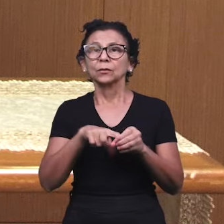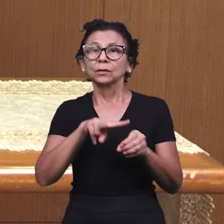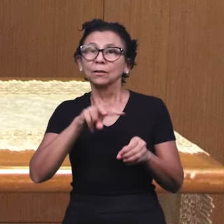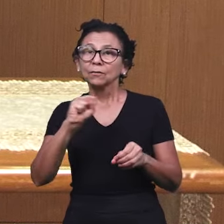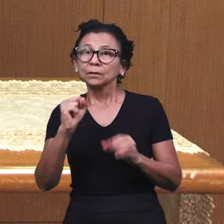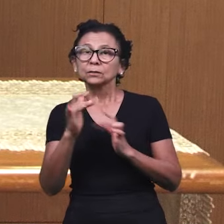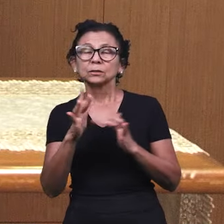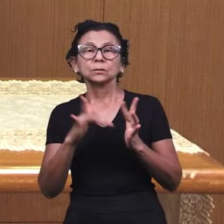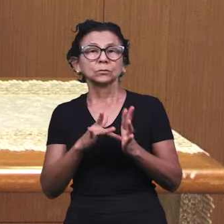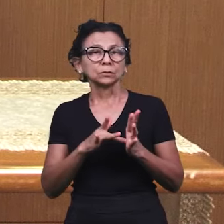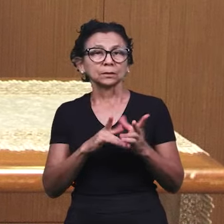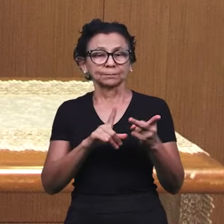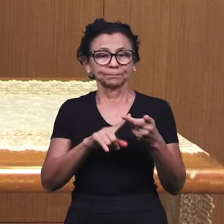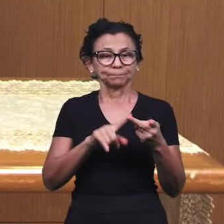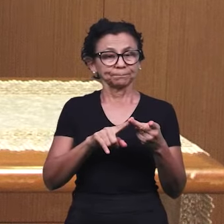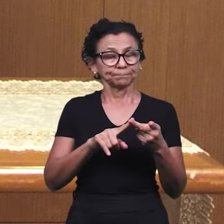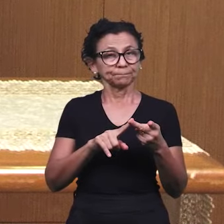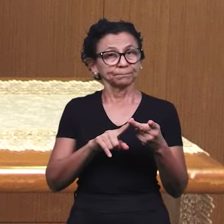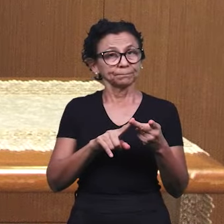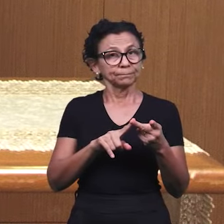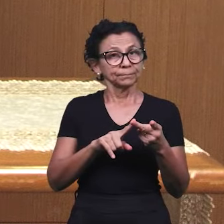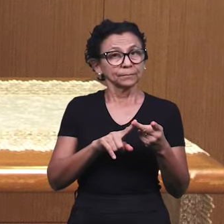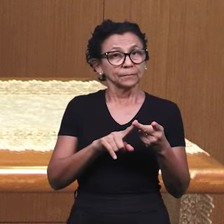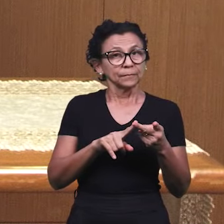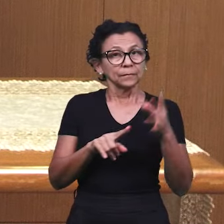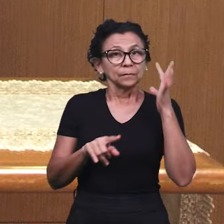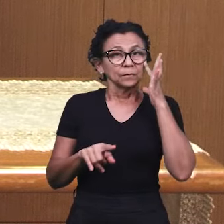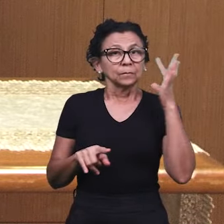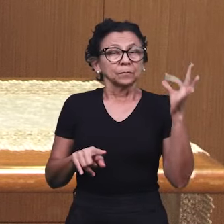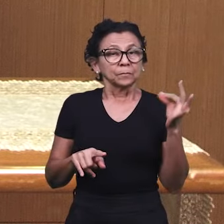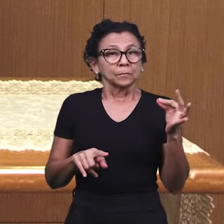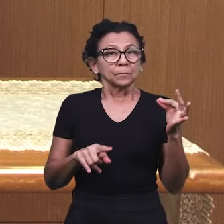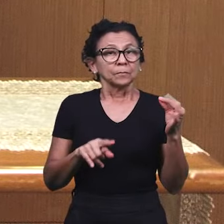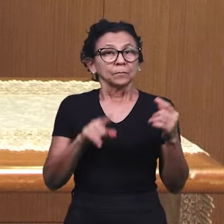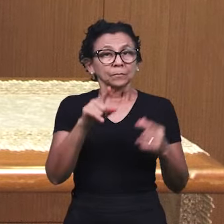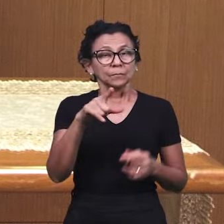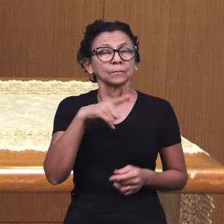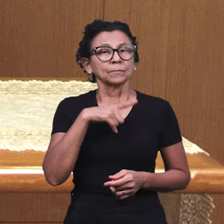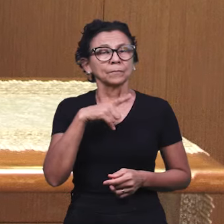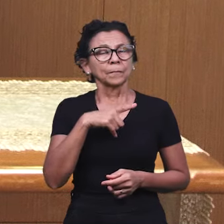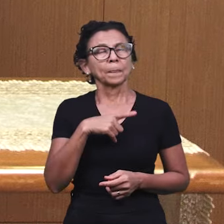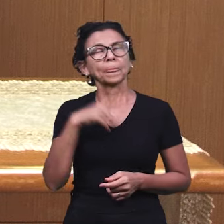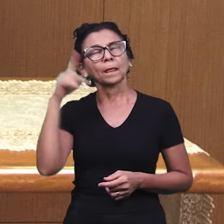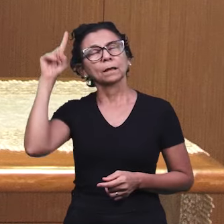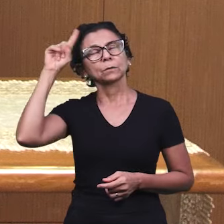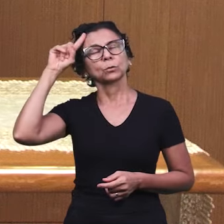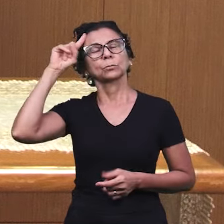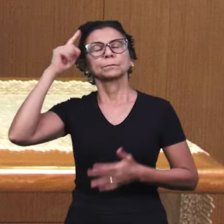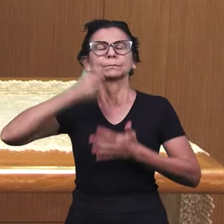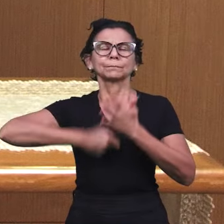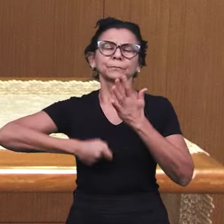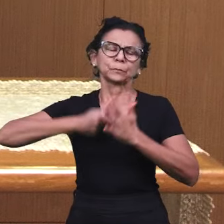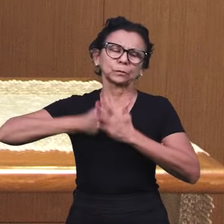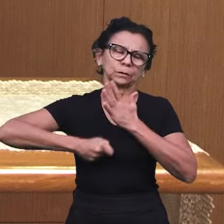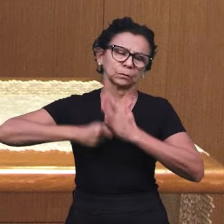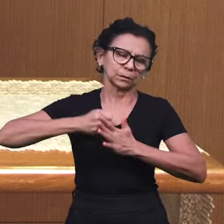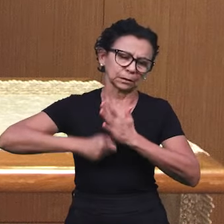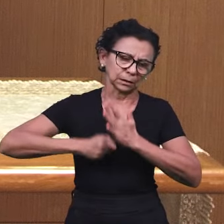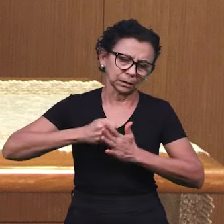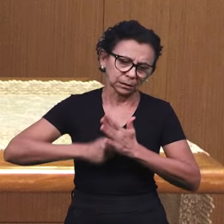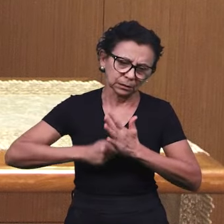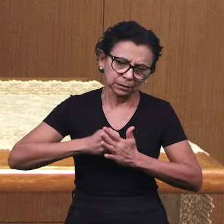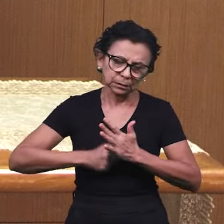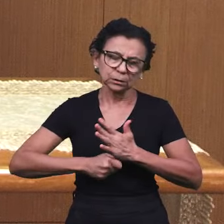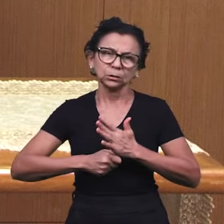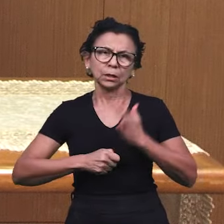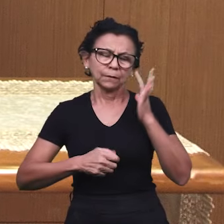breve. Guarda o que tens. Então, nós estamos lutando todos os dias para que seja guardado